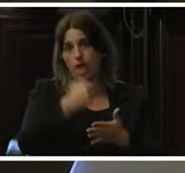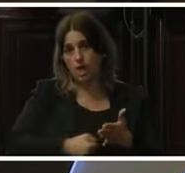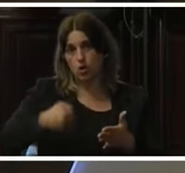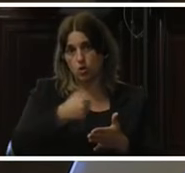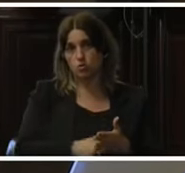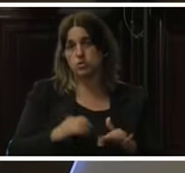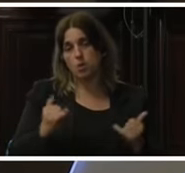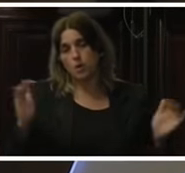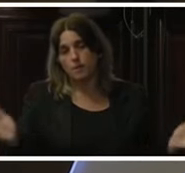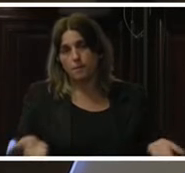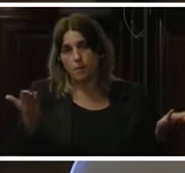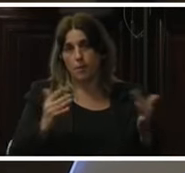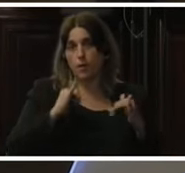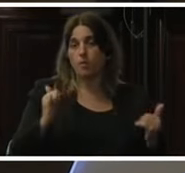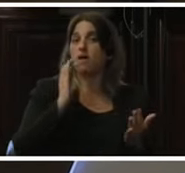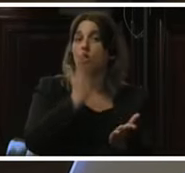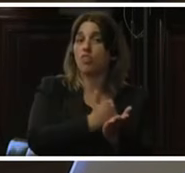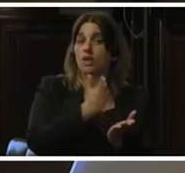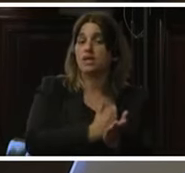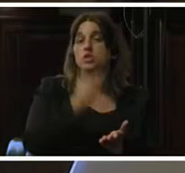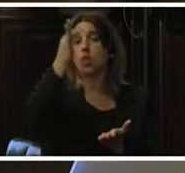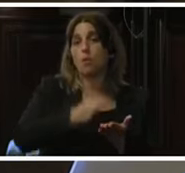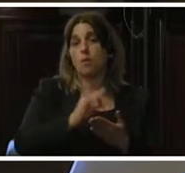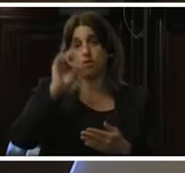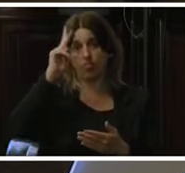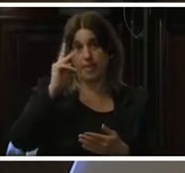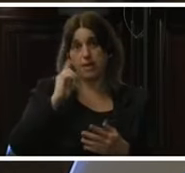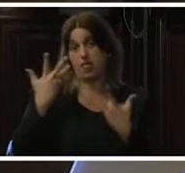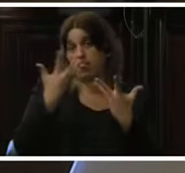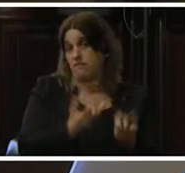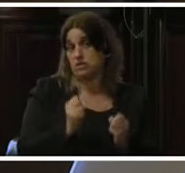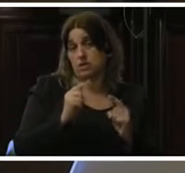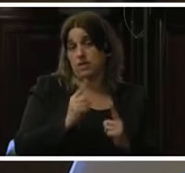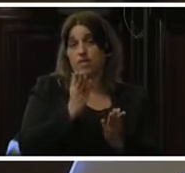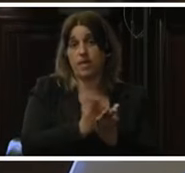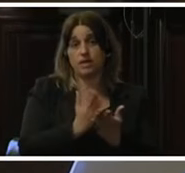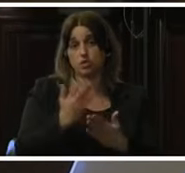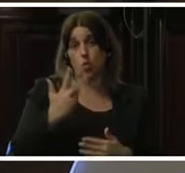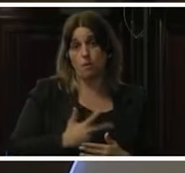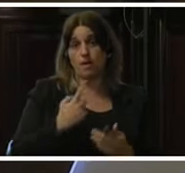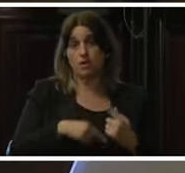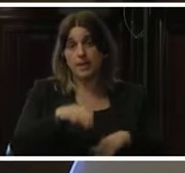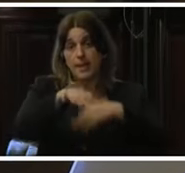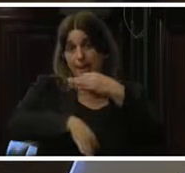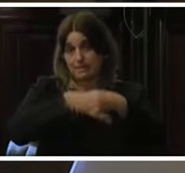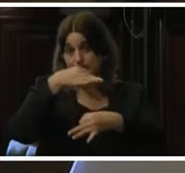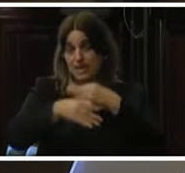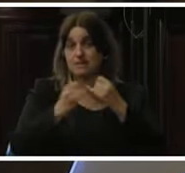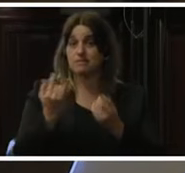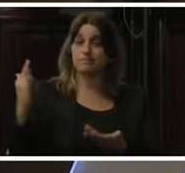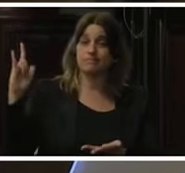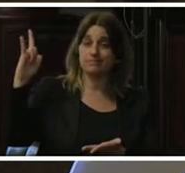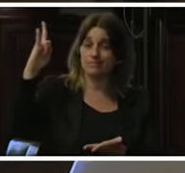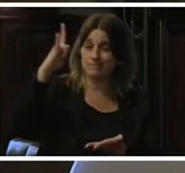direitos dos povos indígenas os defensores de direitos humanos que aqui estão é explicar que o vôo da delegação é foi